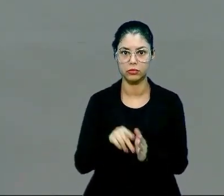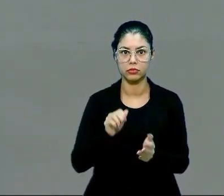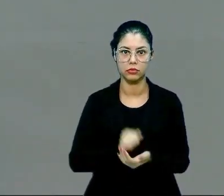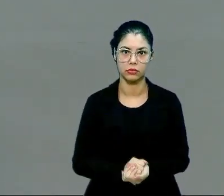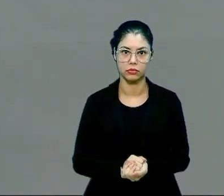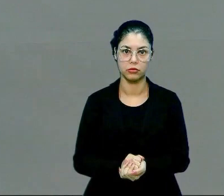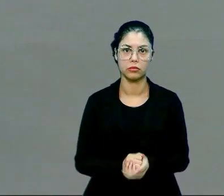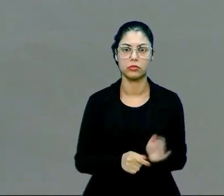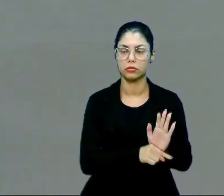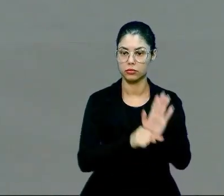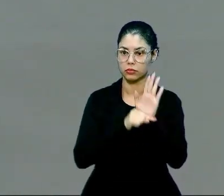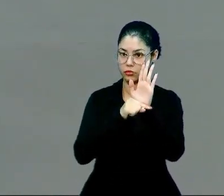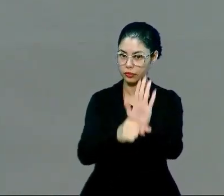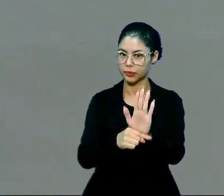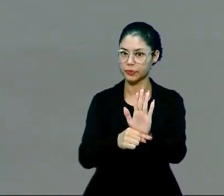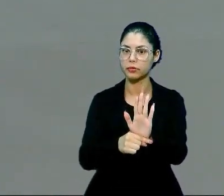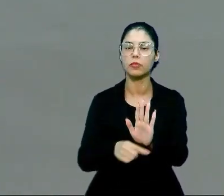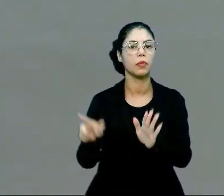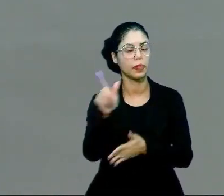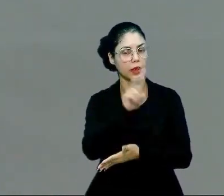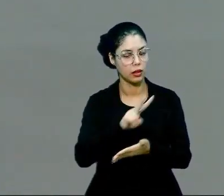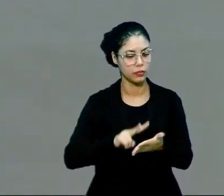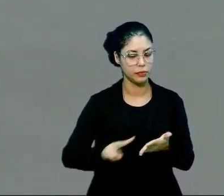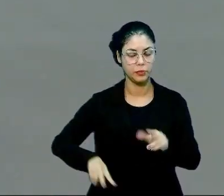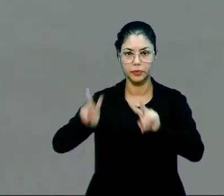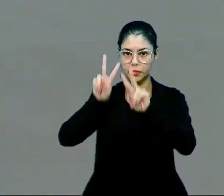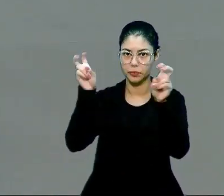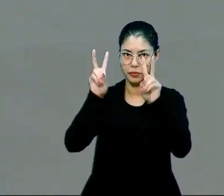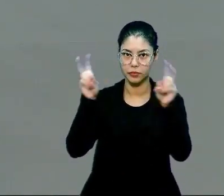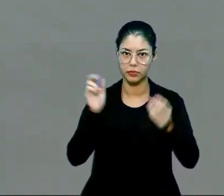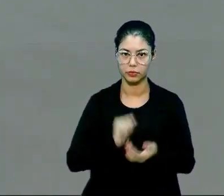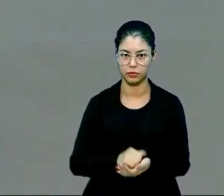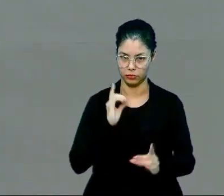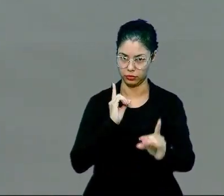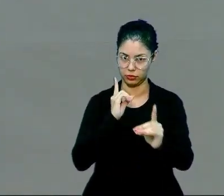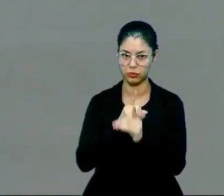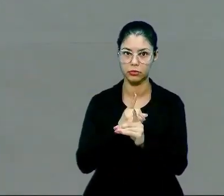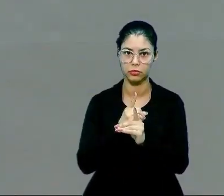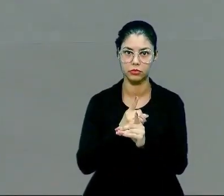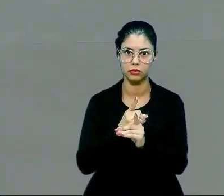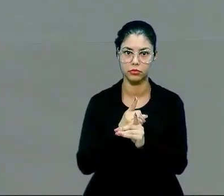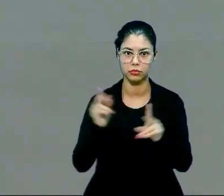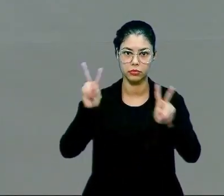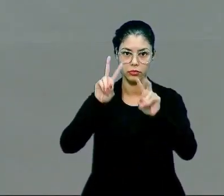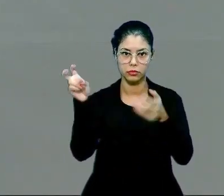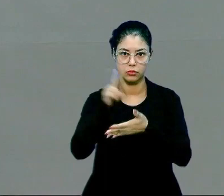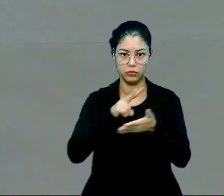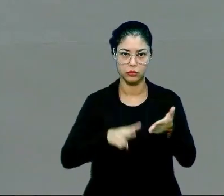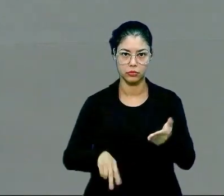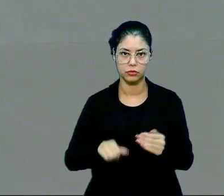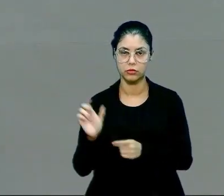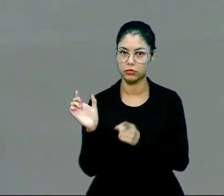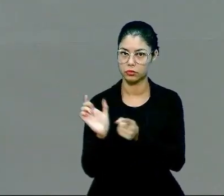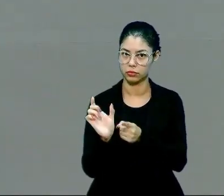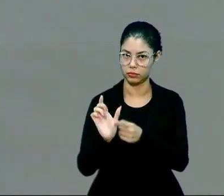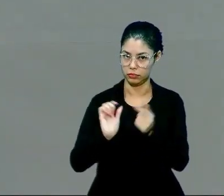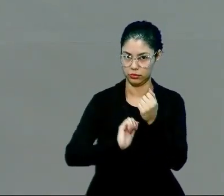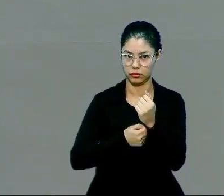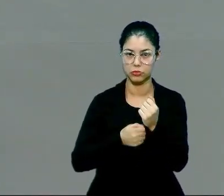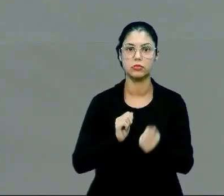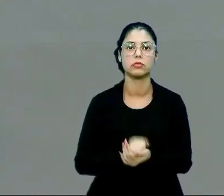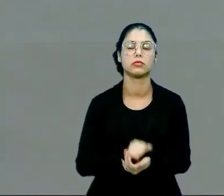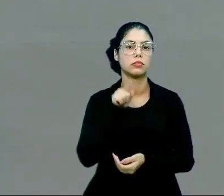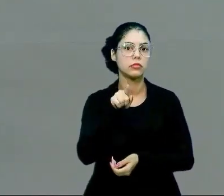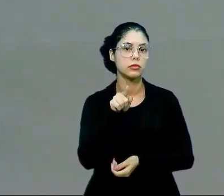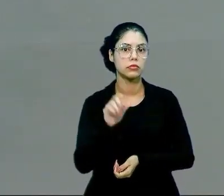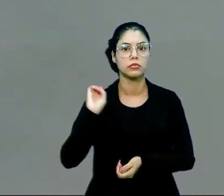vai te fornecer. Então, você vai fazer a leitura desse tema, vai descobrir lá dentro da leitura do tema quais são as palavras-chave, para você não